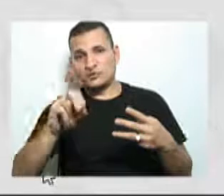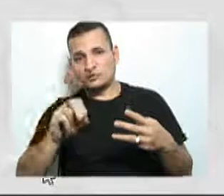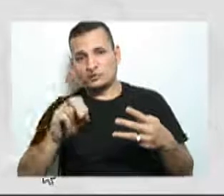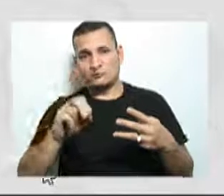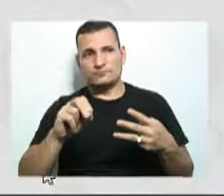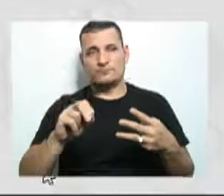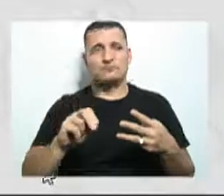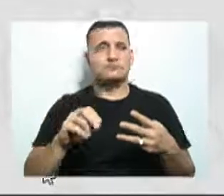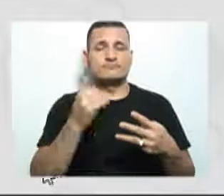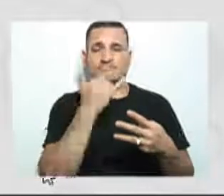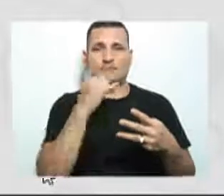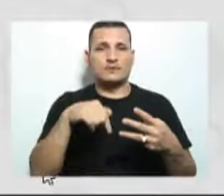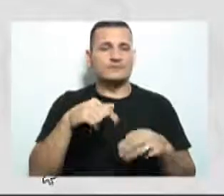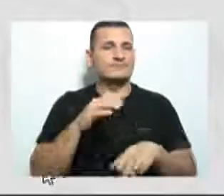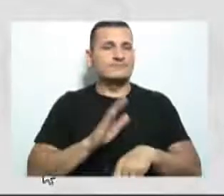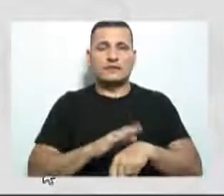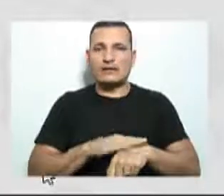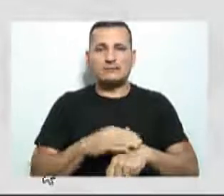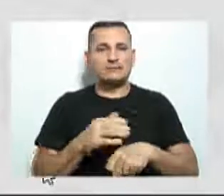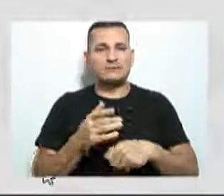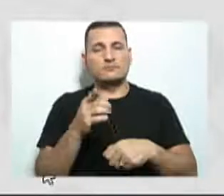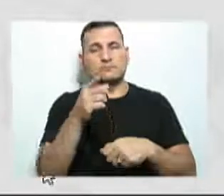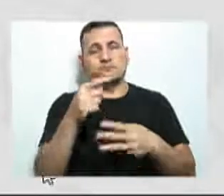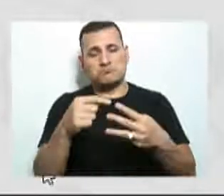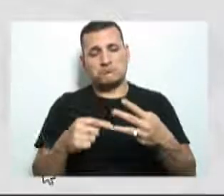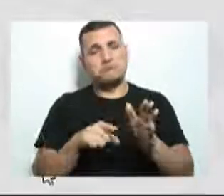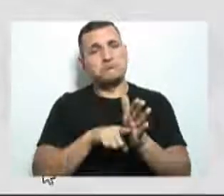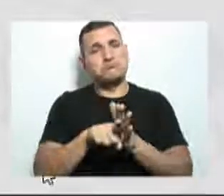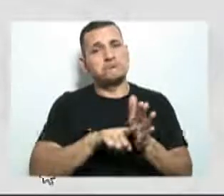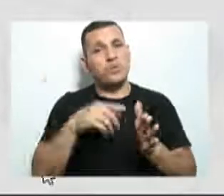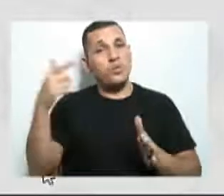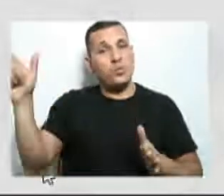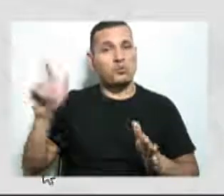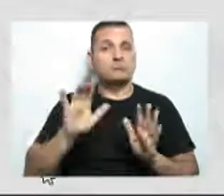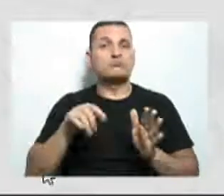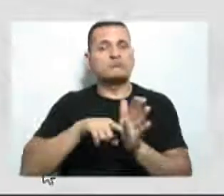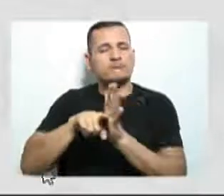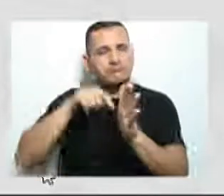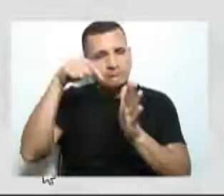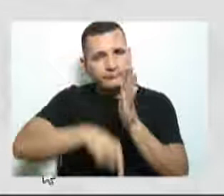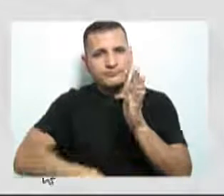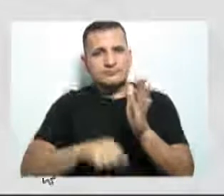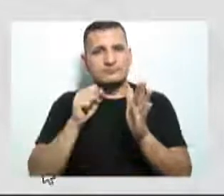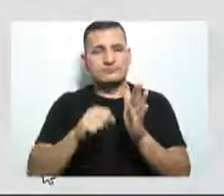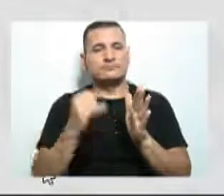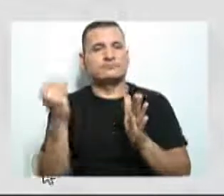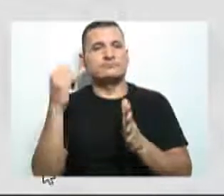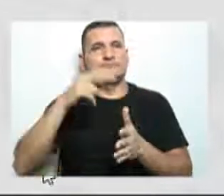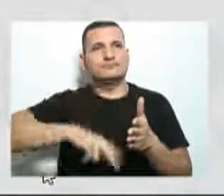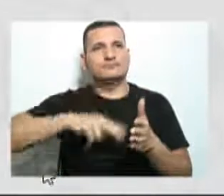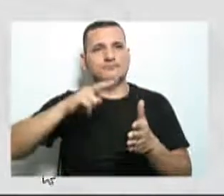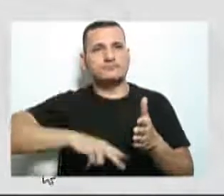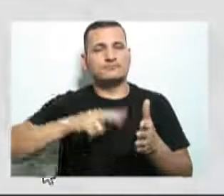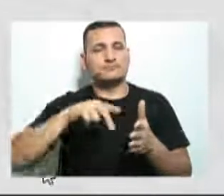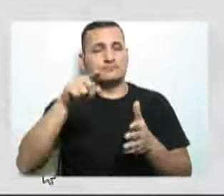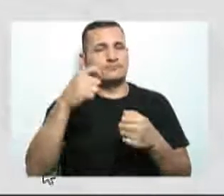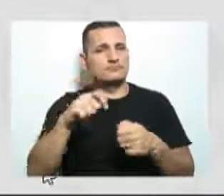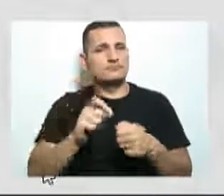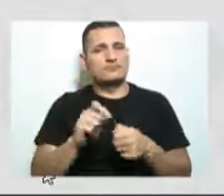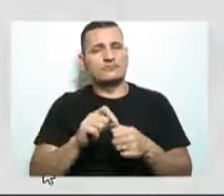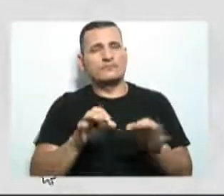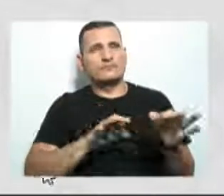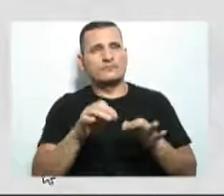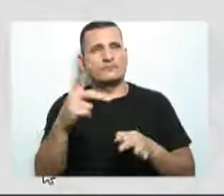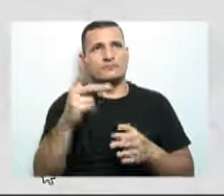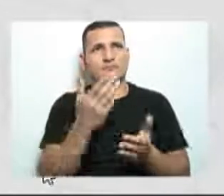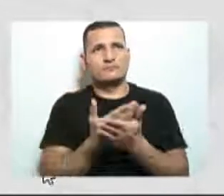temos? Não muito, é muito rápido. Por isso que é importante ler. Faça um pouquinho, né, de planejamento nos seus